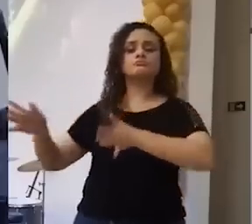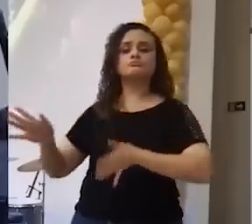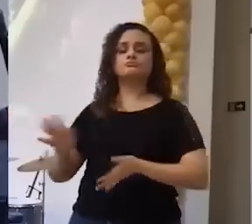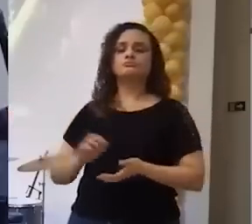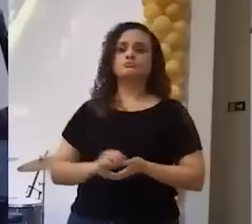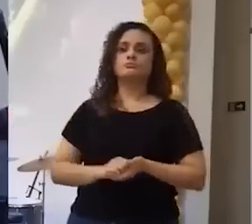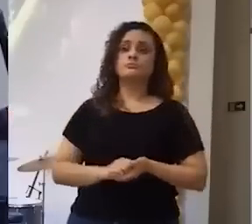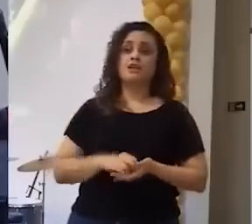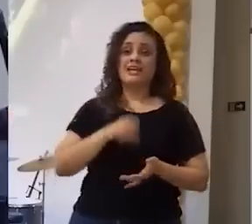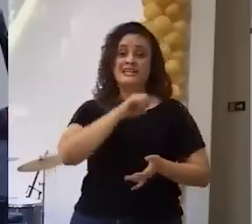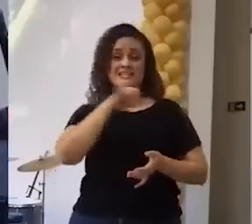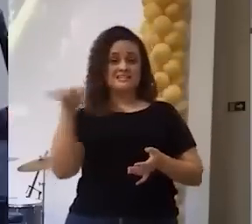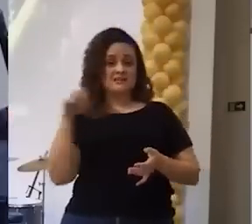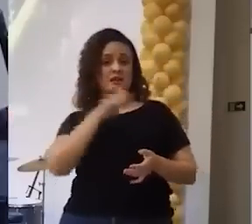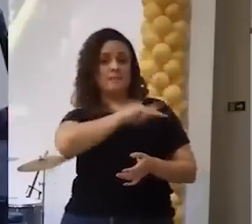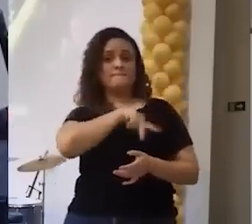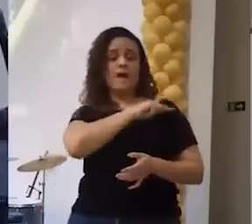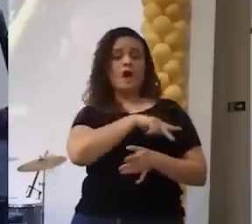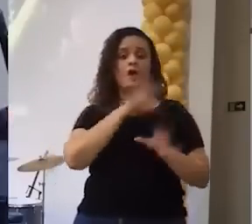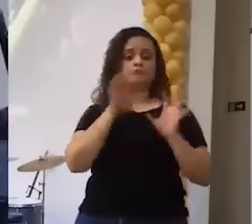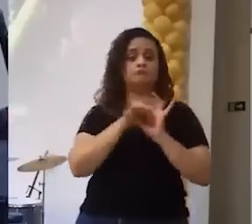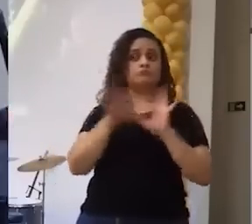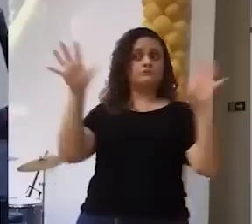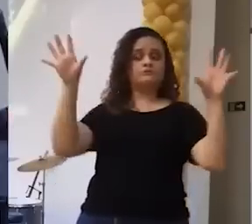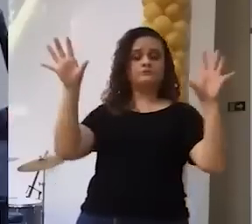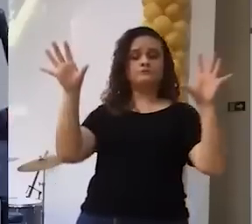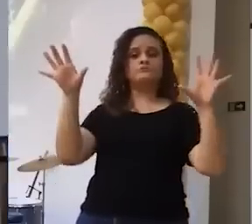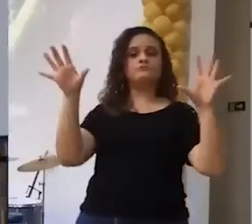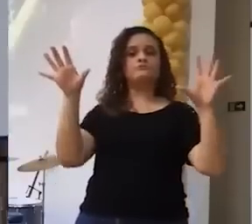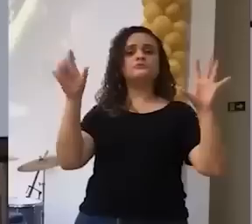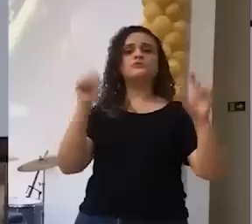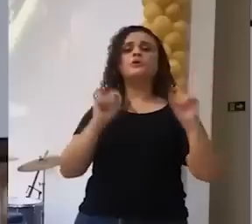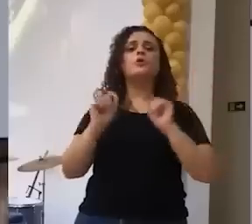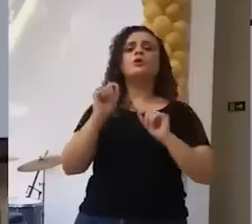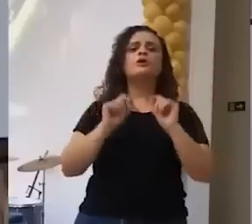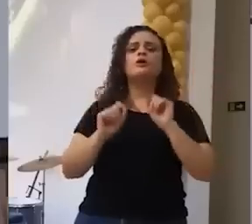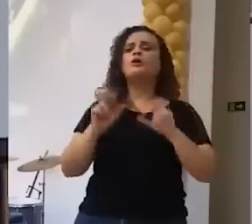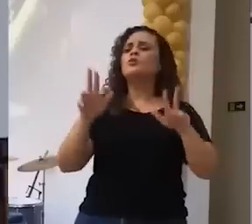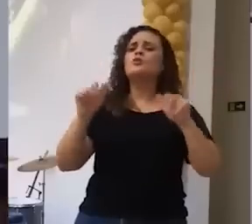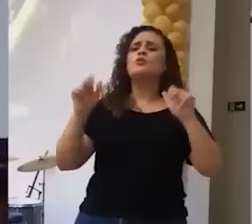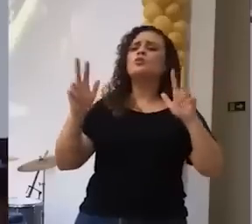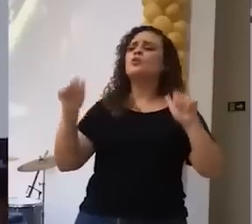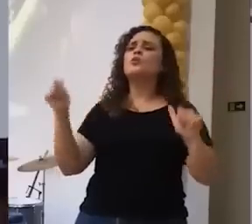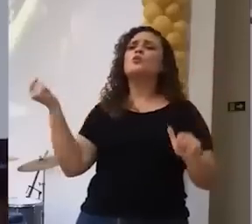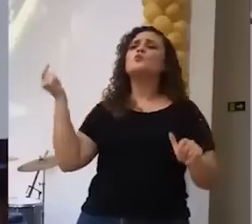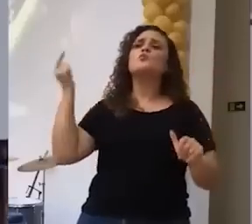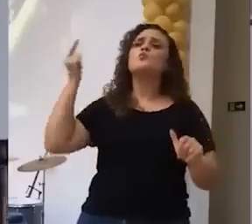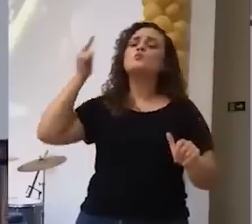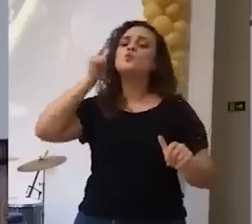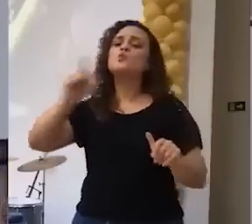Se Paulo estivesse solto, ele jamais teria alcançado a elite de Roma.